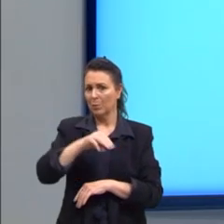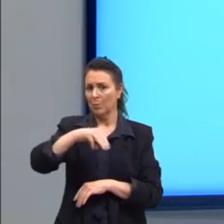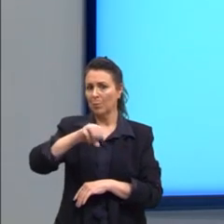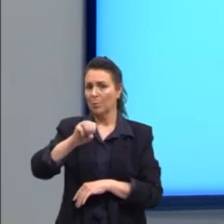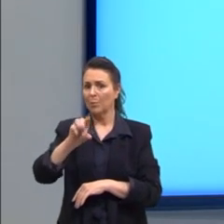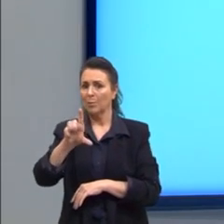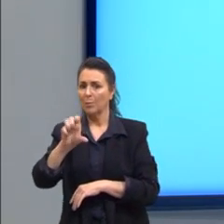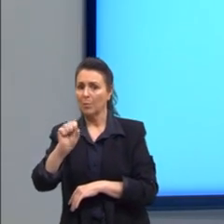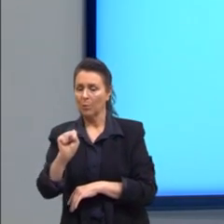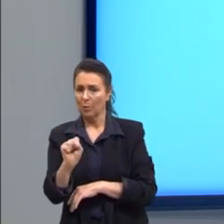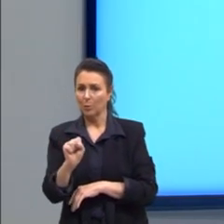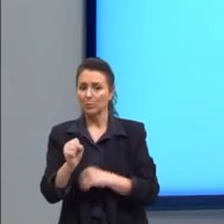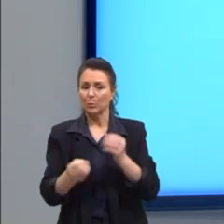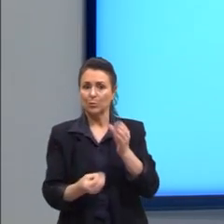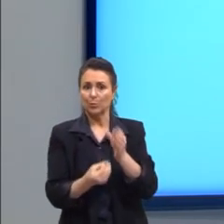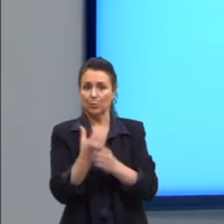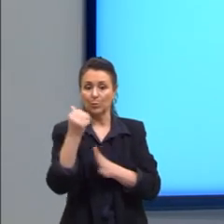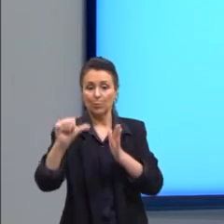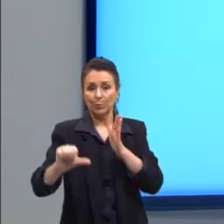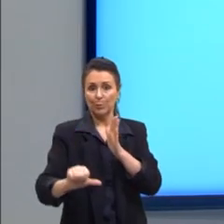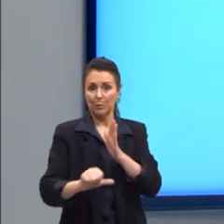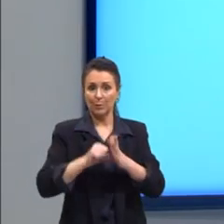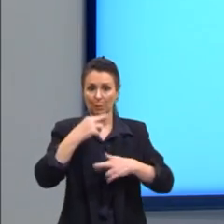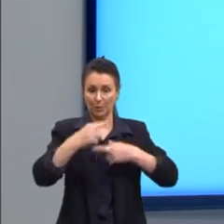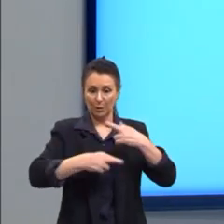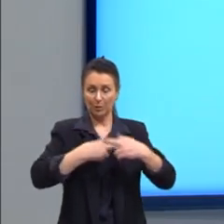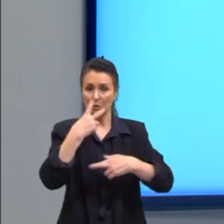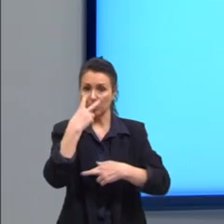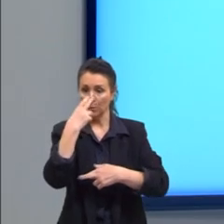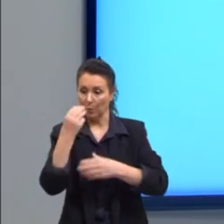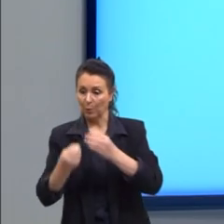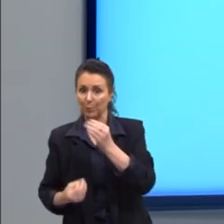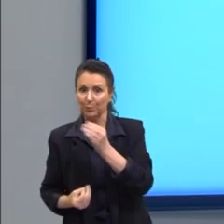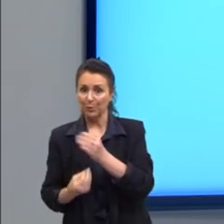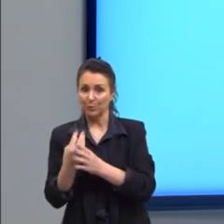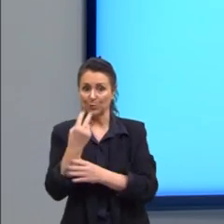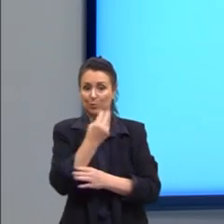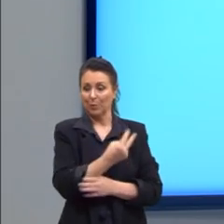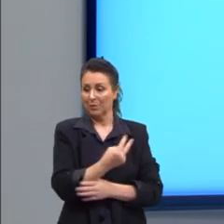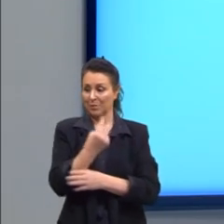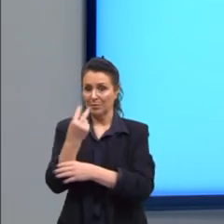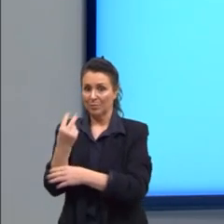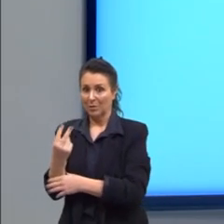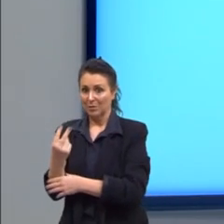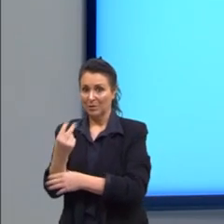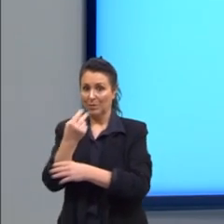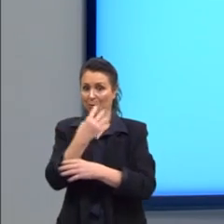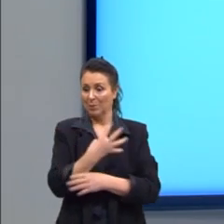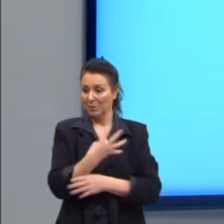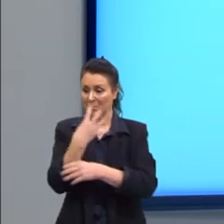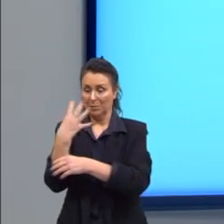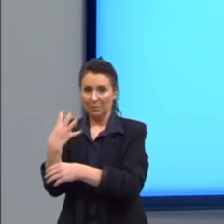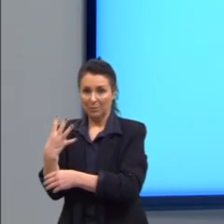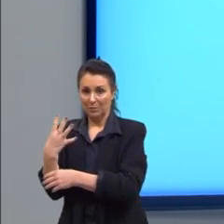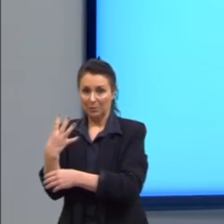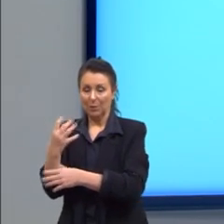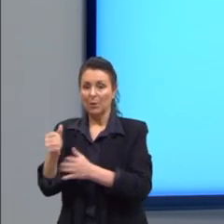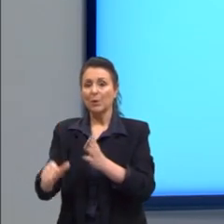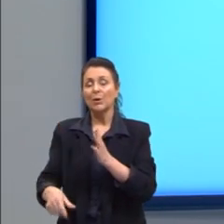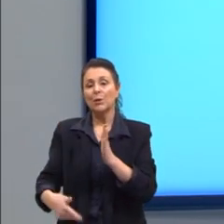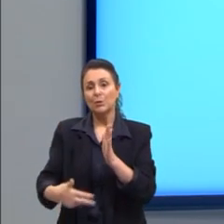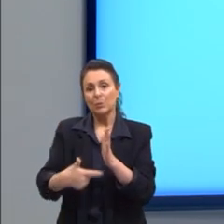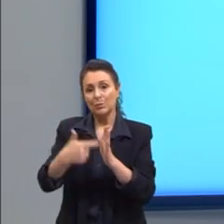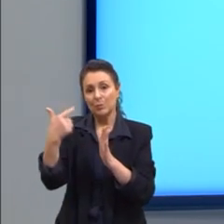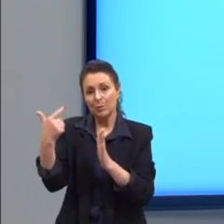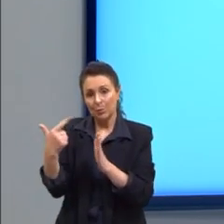produto eu sei que o meu primeiro reagente é igual ao meu produto né dois para dois então 44 e o primeiro o